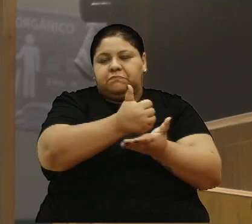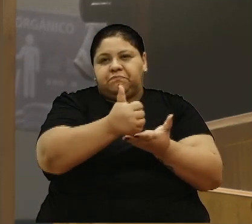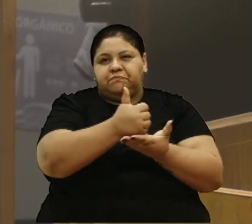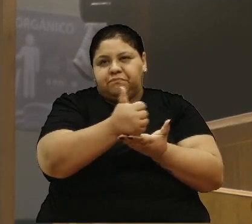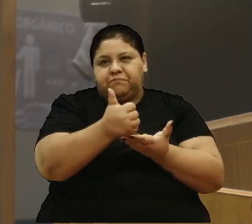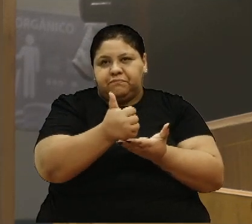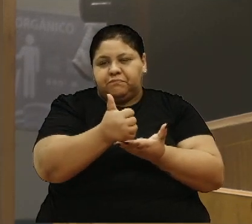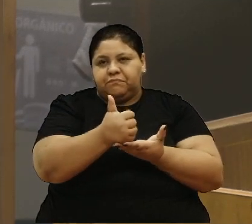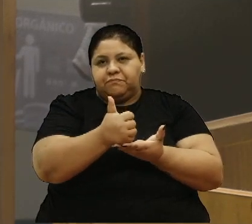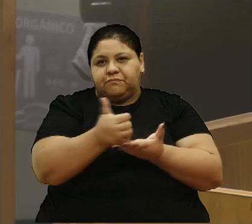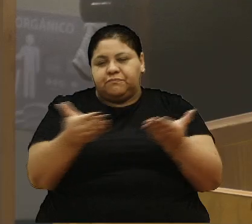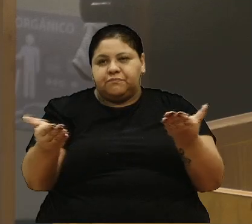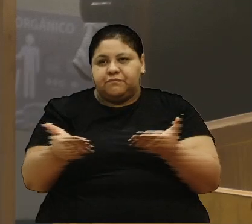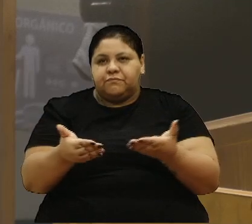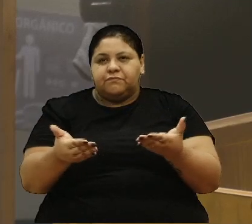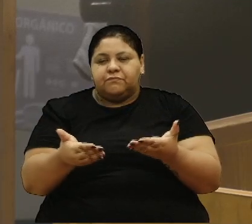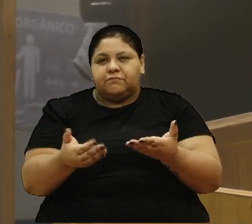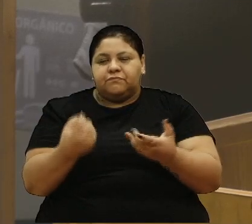trazer aqui